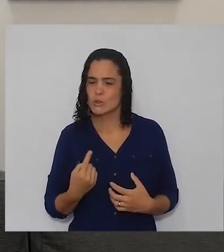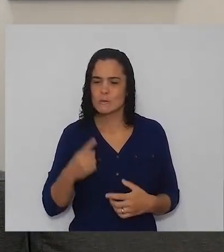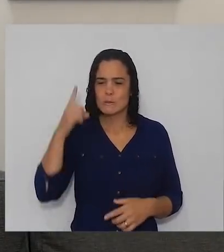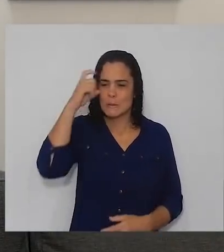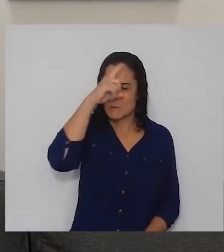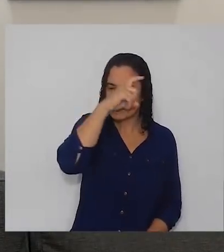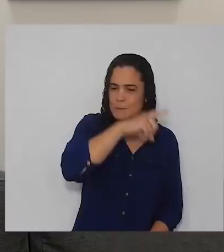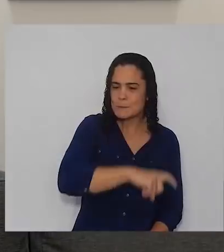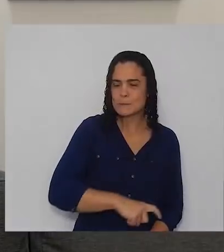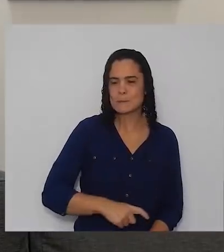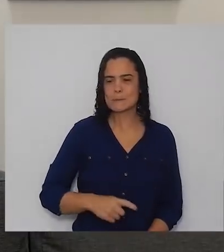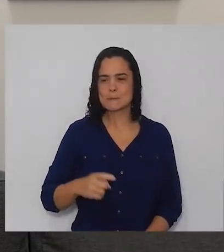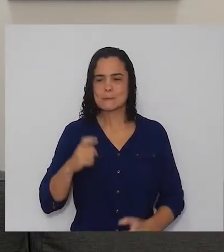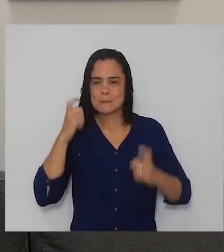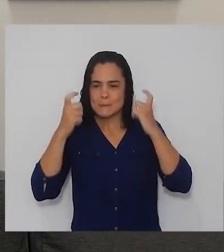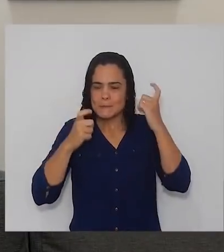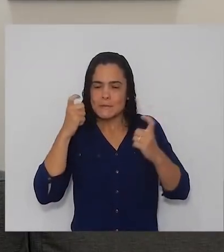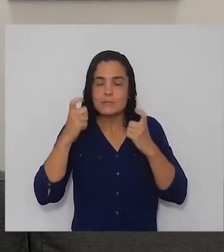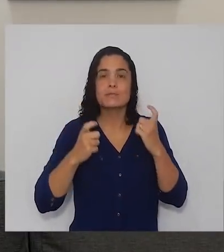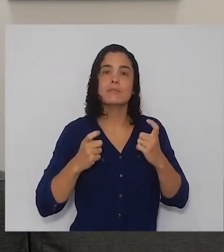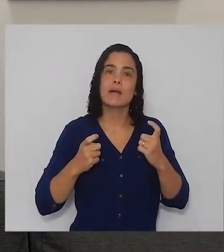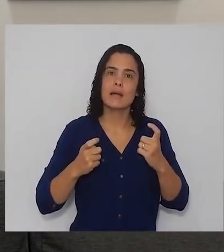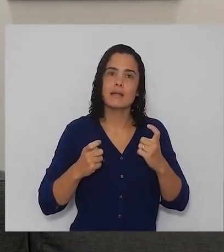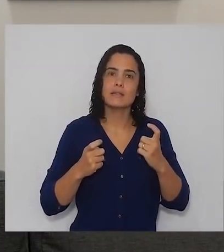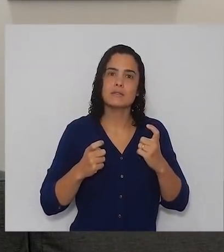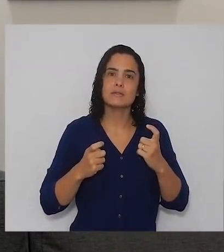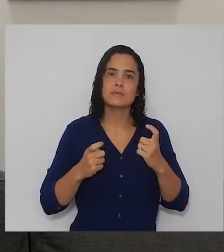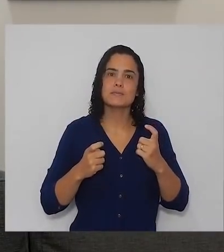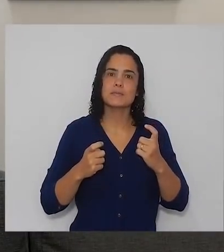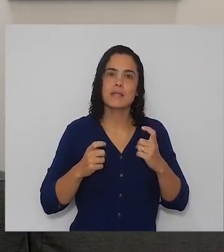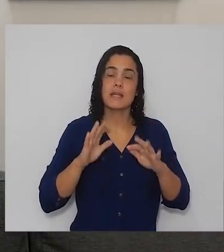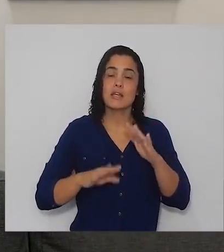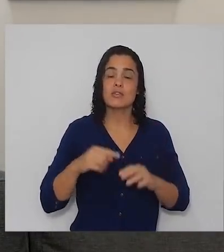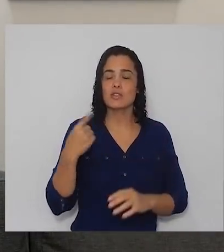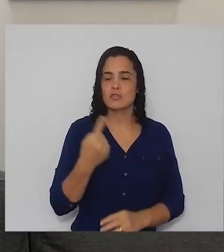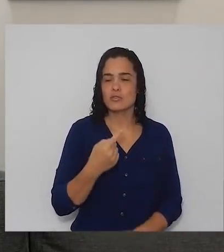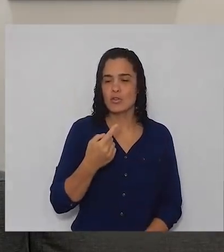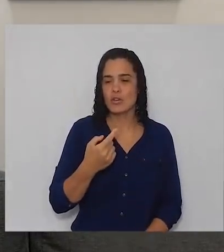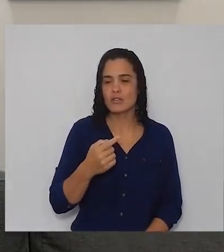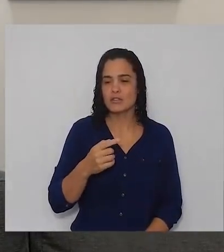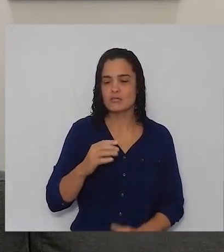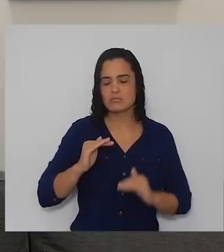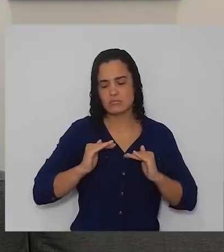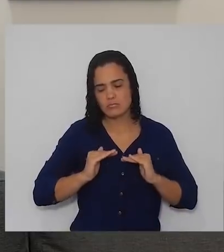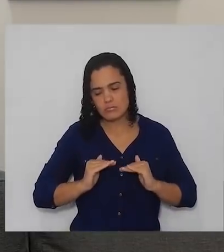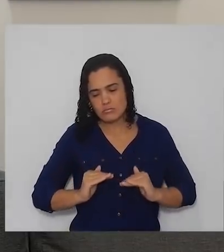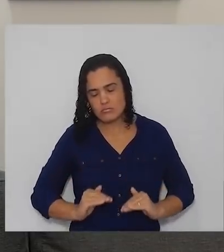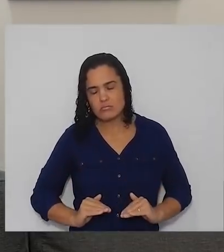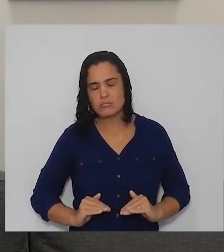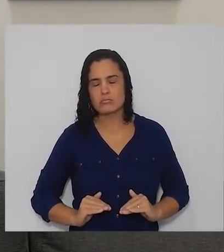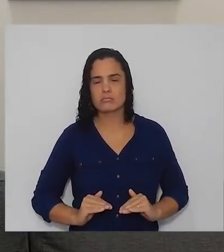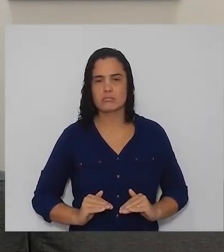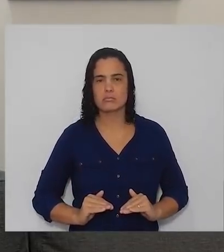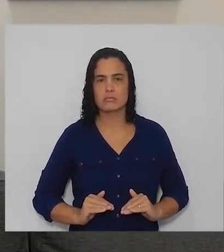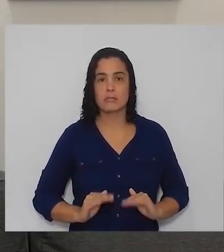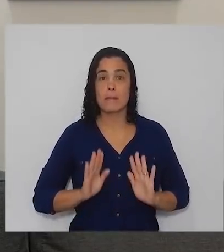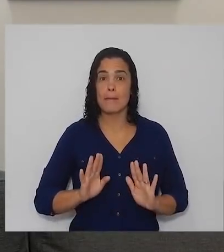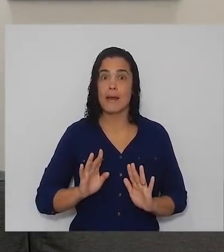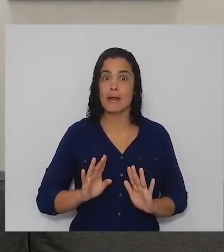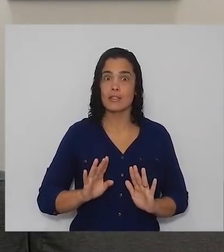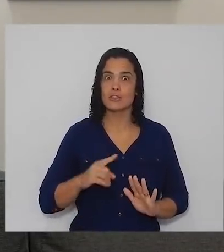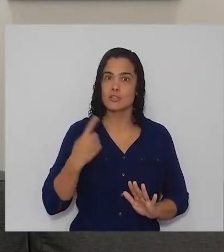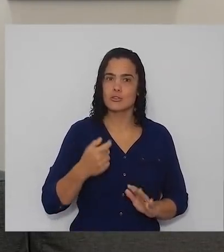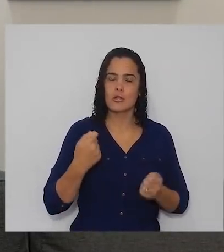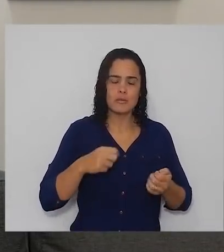aflição, ao retrocesso. A palavra de Deus se levanta diante de nós para dizer, o seu presente é de um